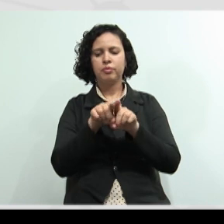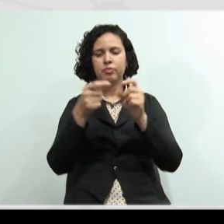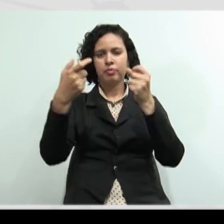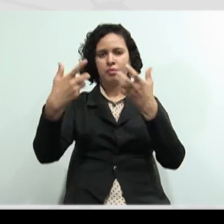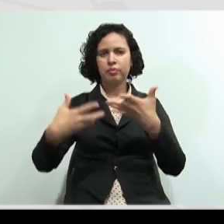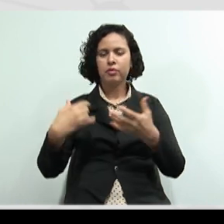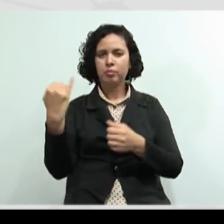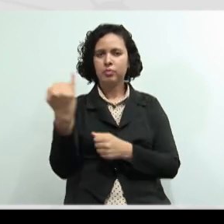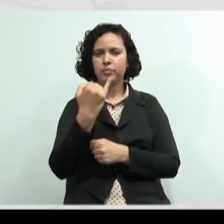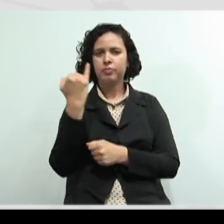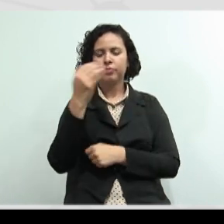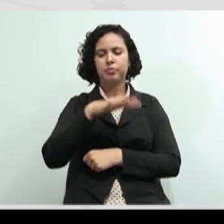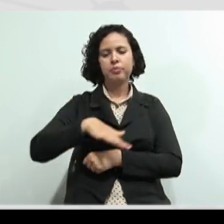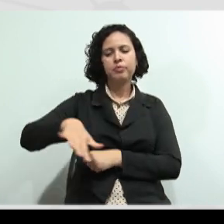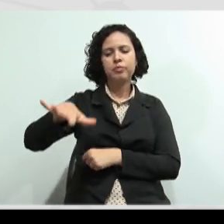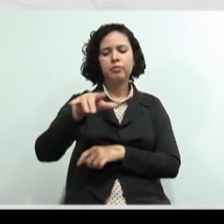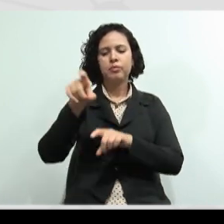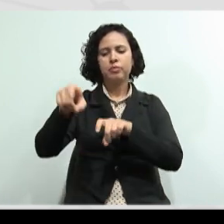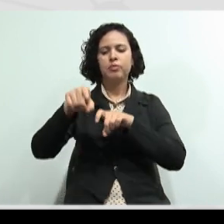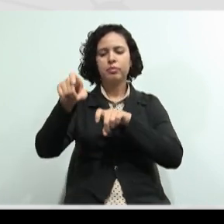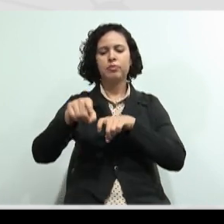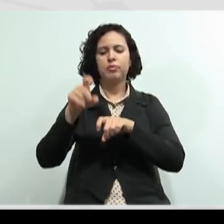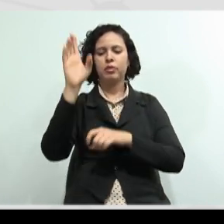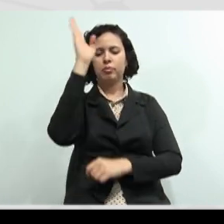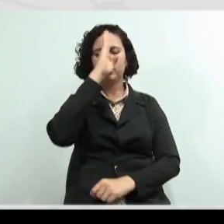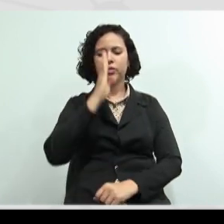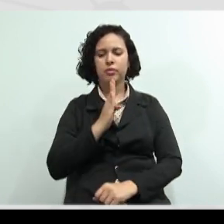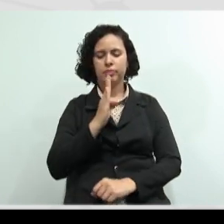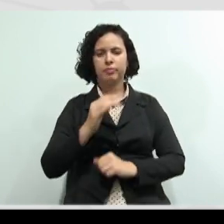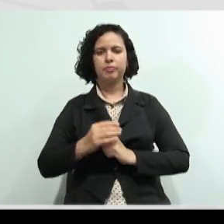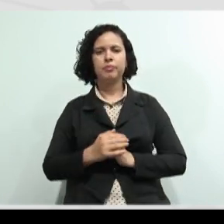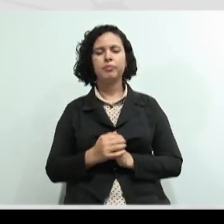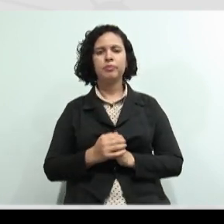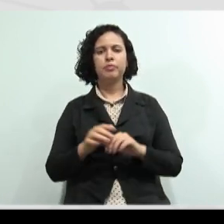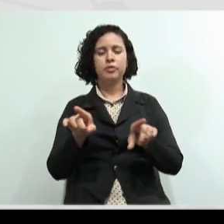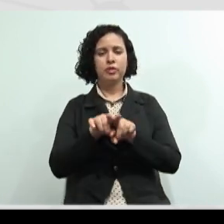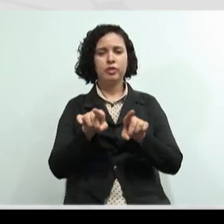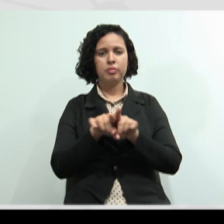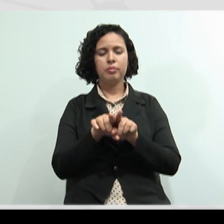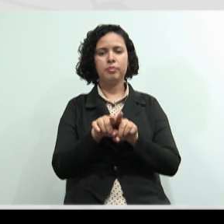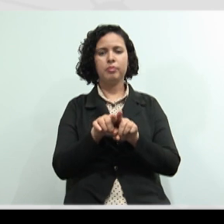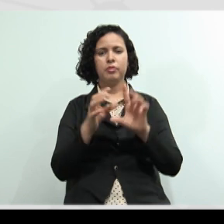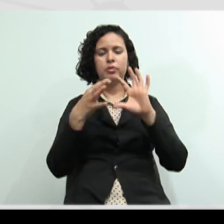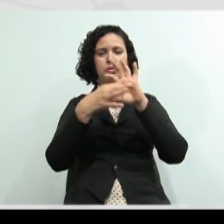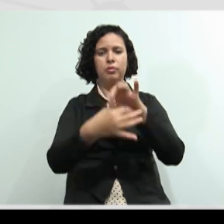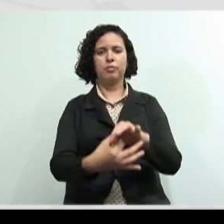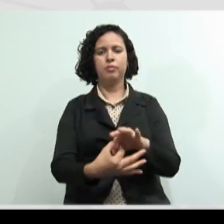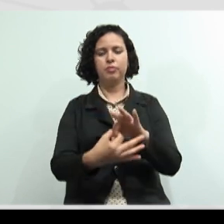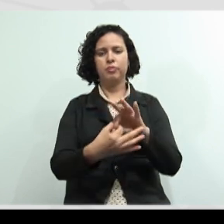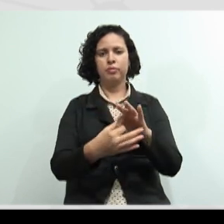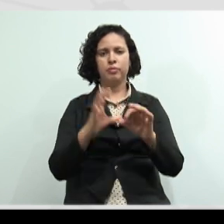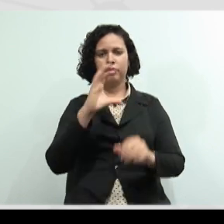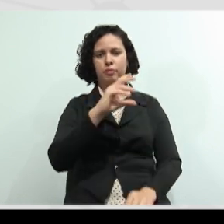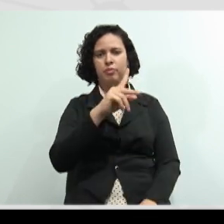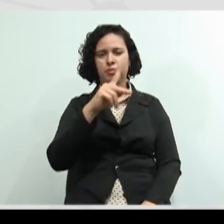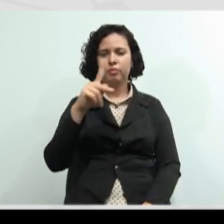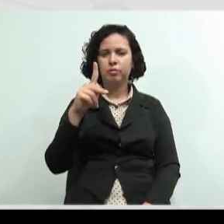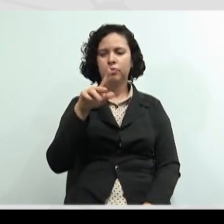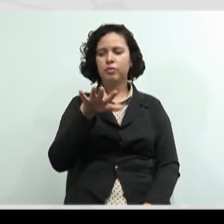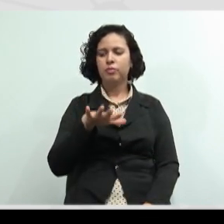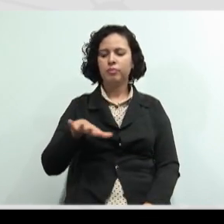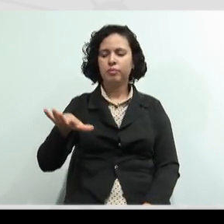importância para a agricultura como um todo no Brasil. E vamos falar também da relação que existe entre as cooperativas e os